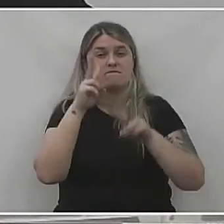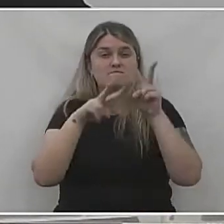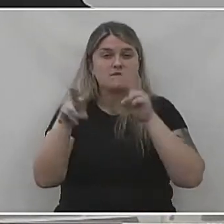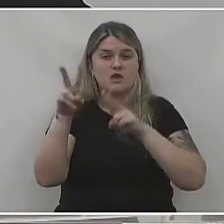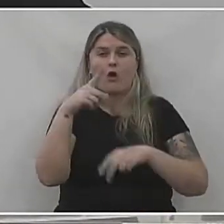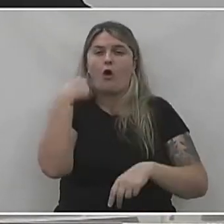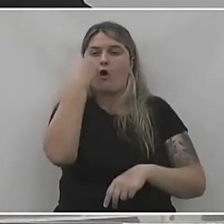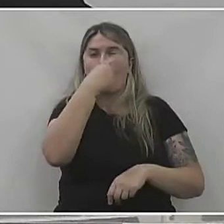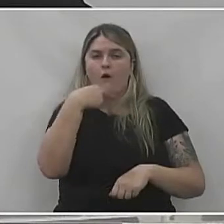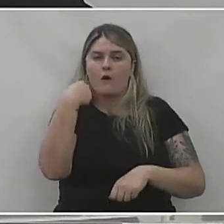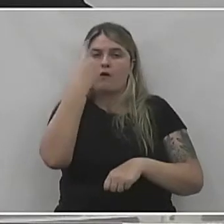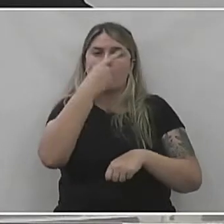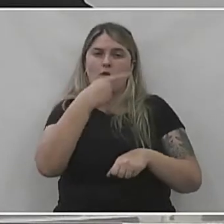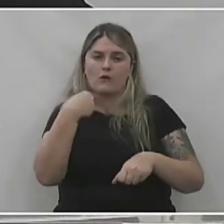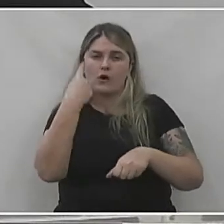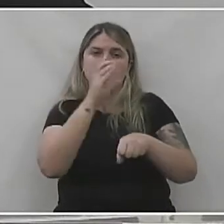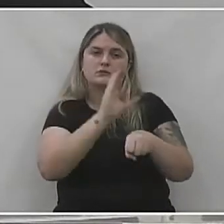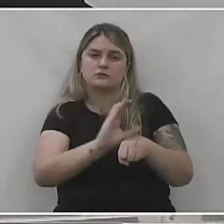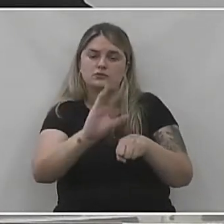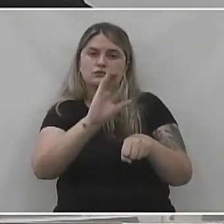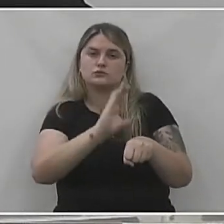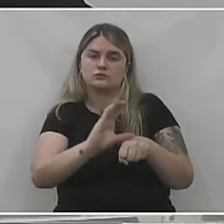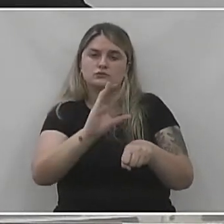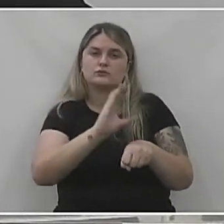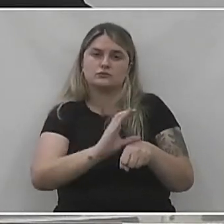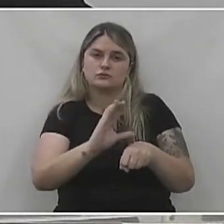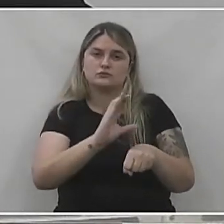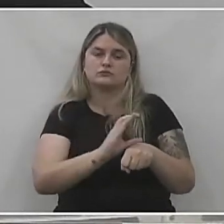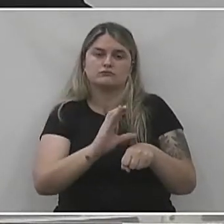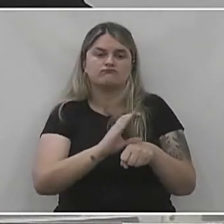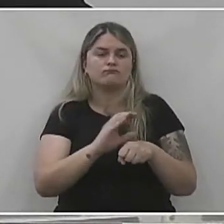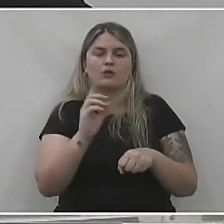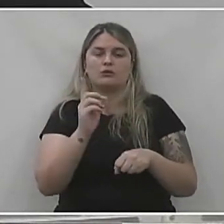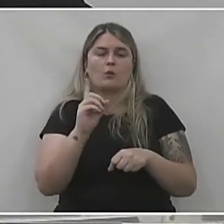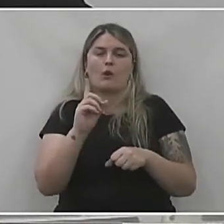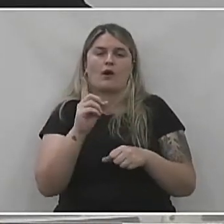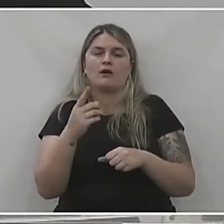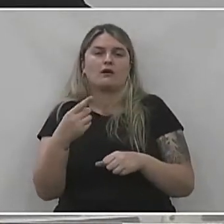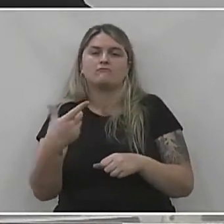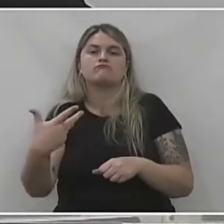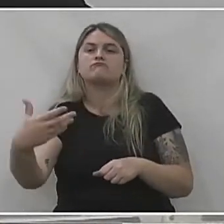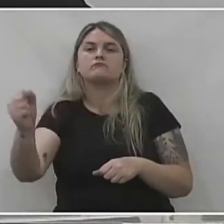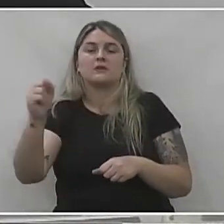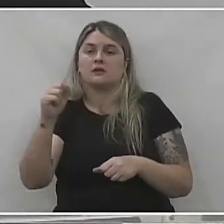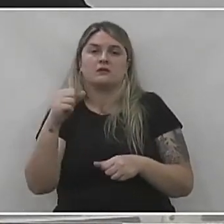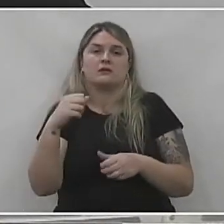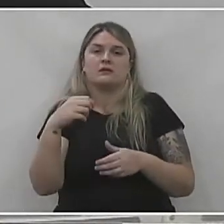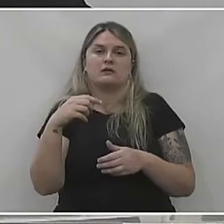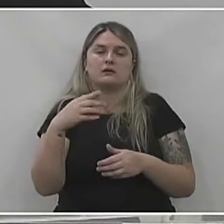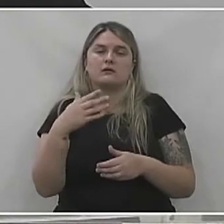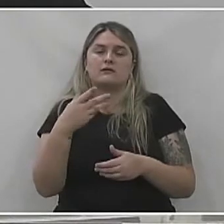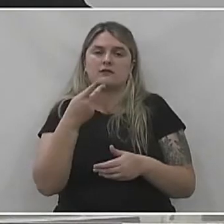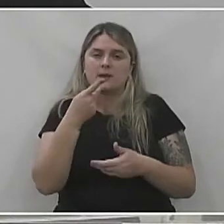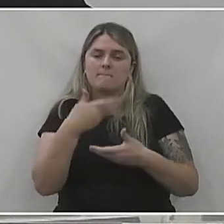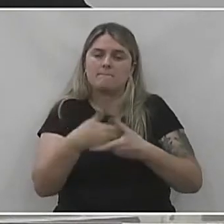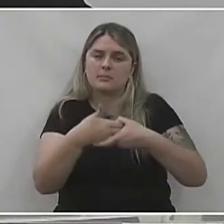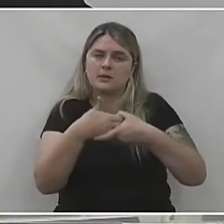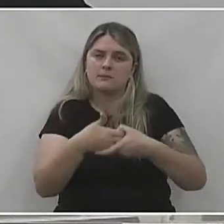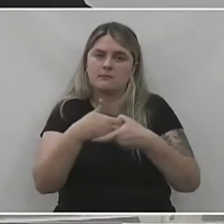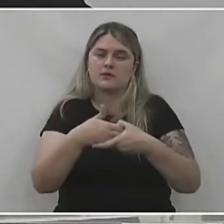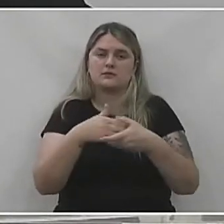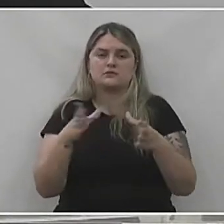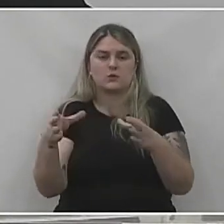Todas aquelas horas que vocês estavam se dedicando durante o curso não foi à toa então fica aqui meu